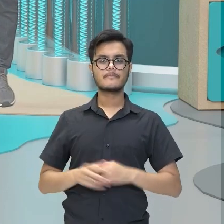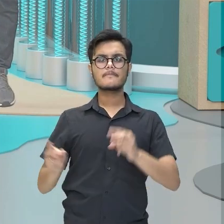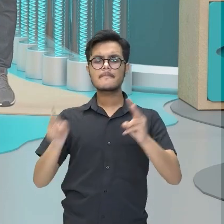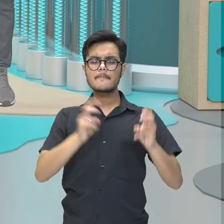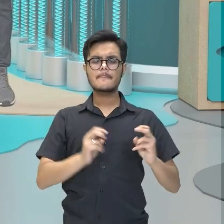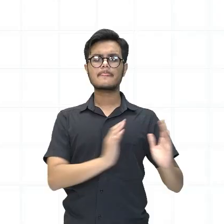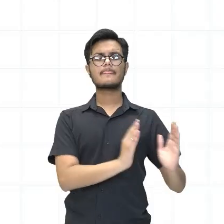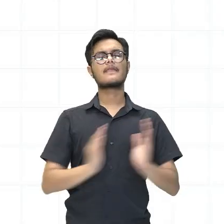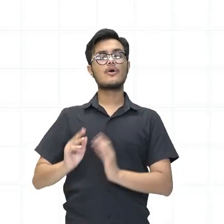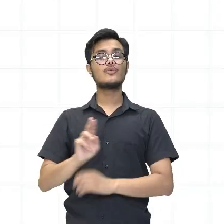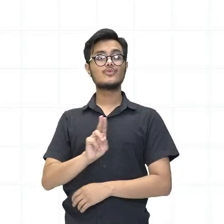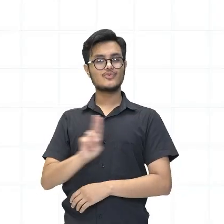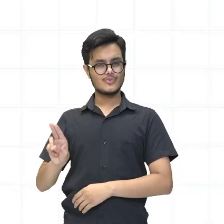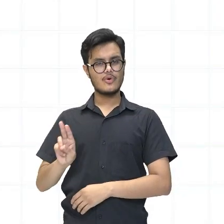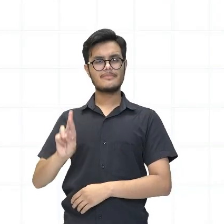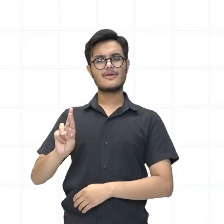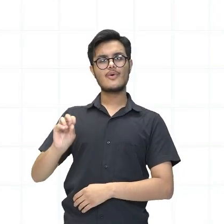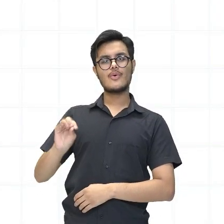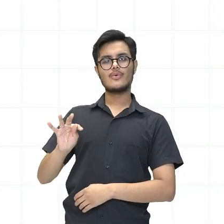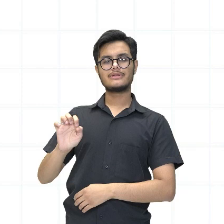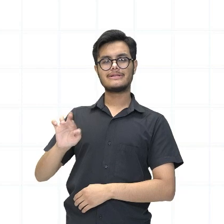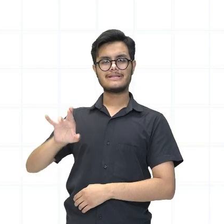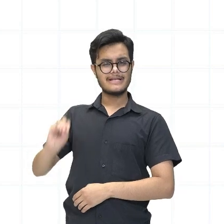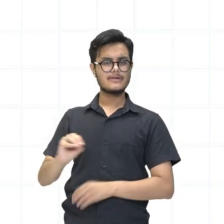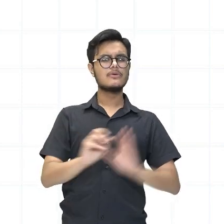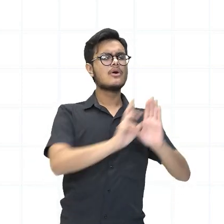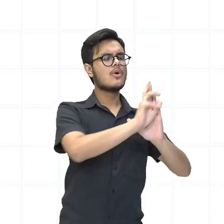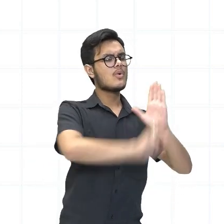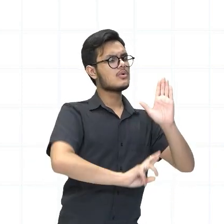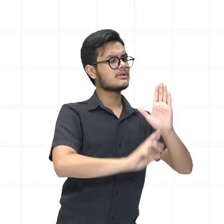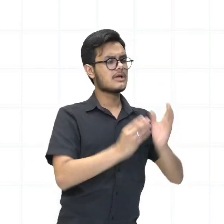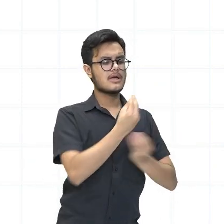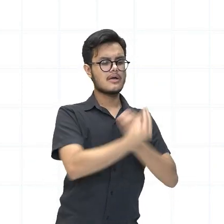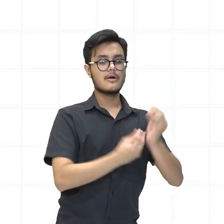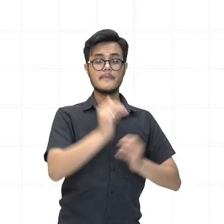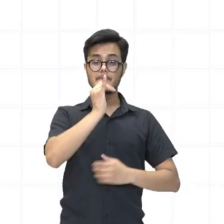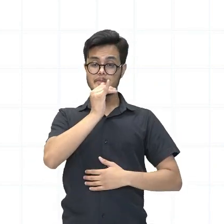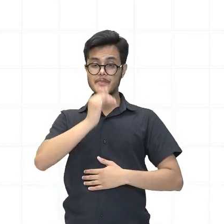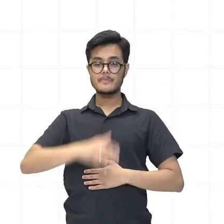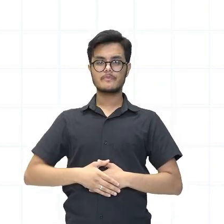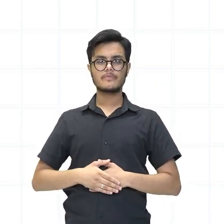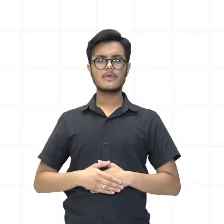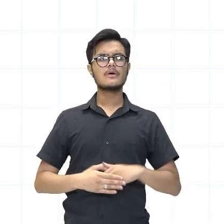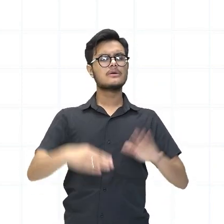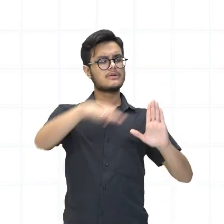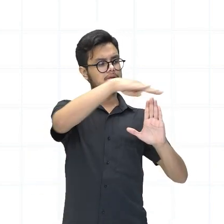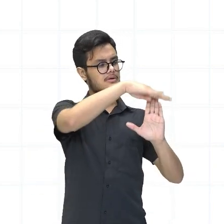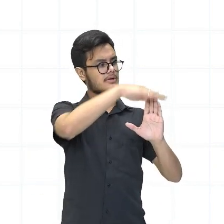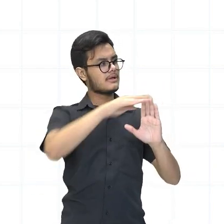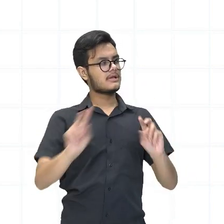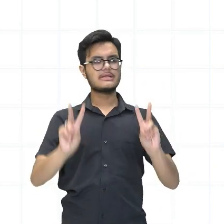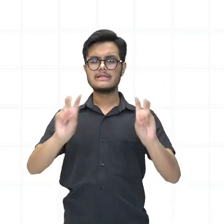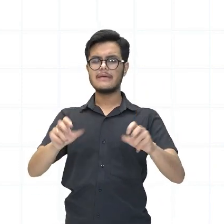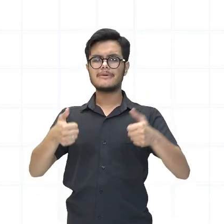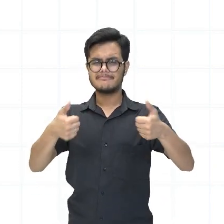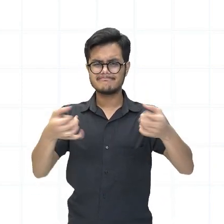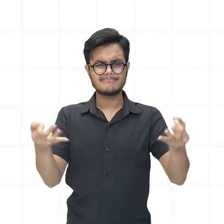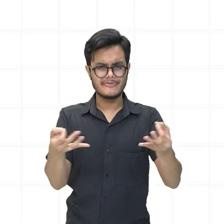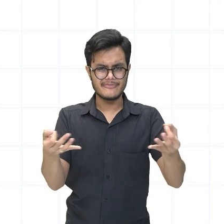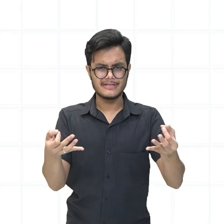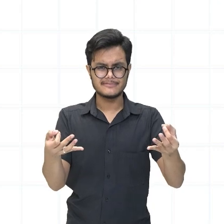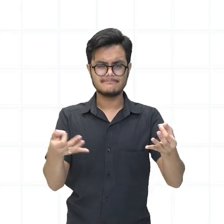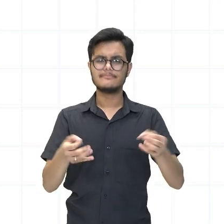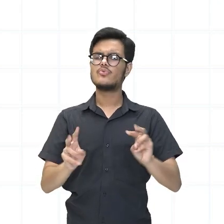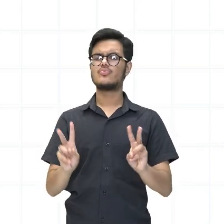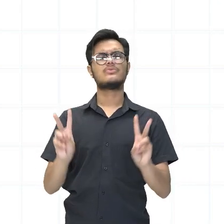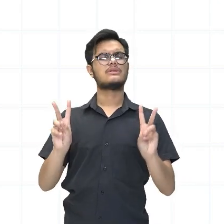ela fez para essa produção de reportagem. Percebam que, primeiro, houve uma definição do assunto. O assunto que nós